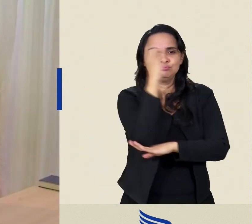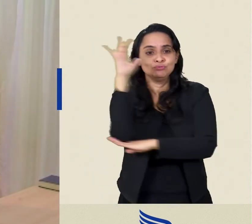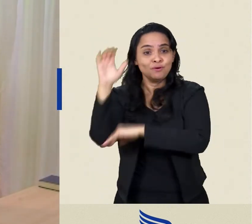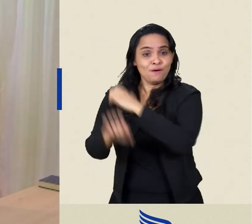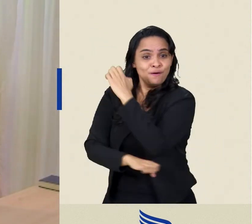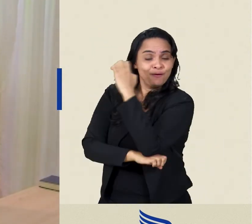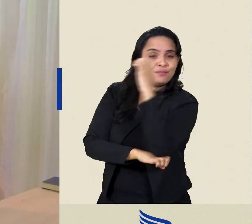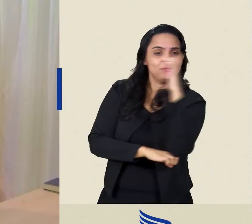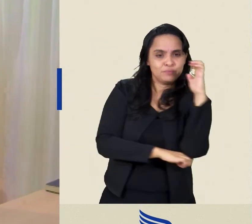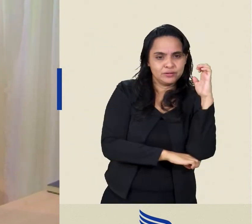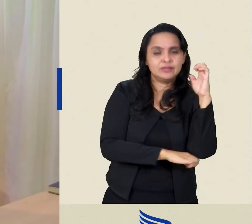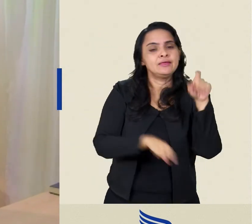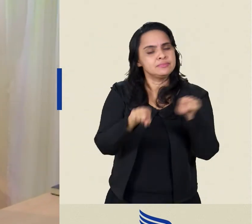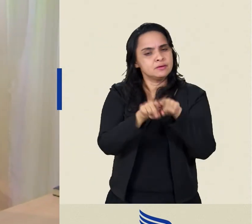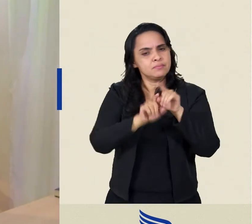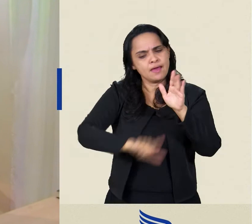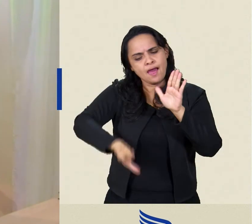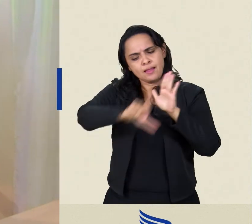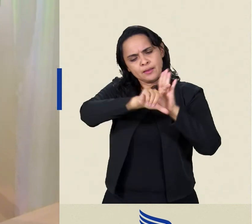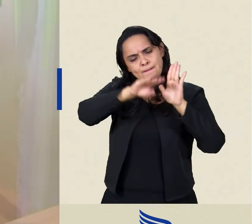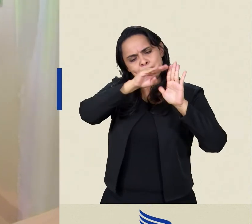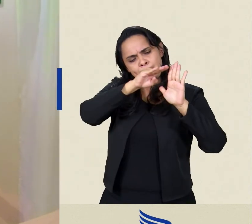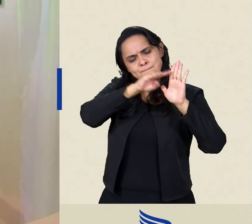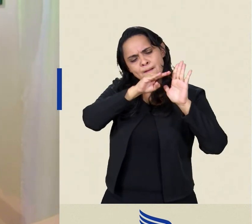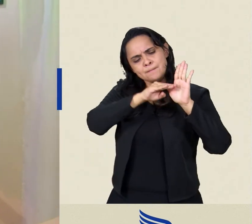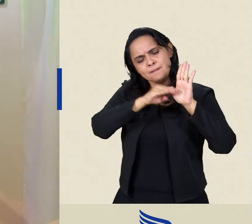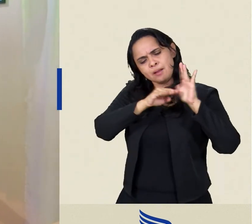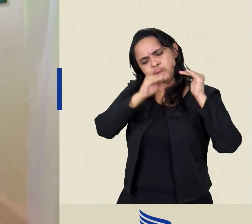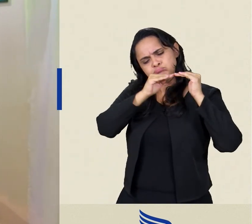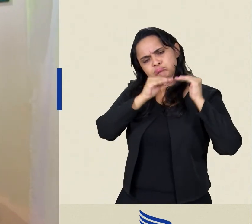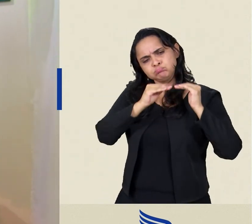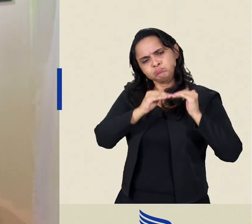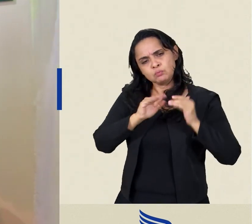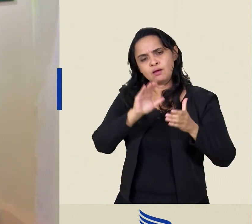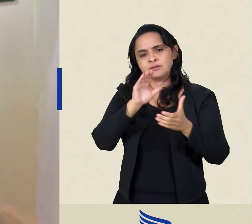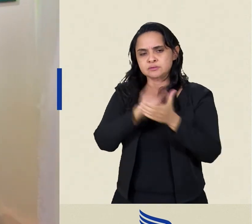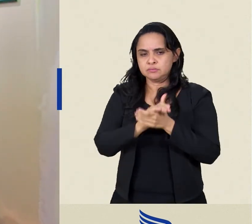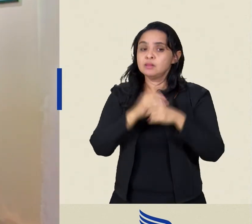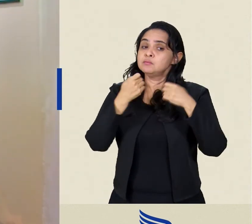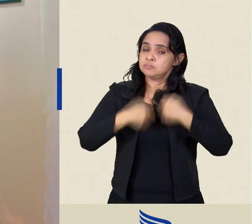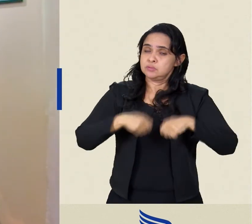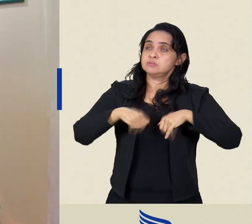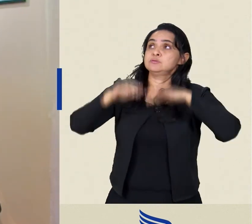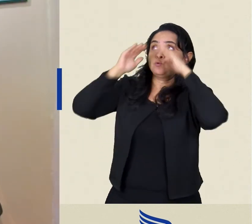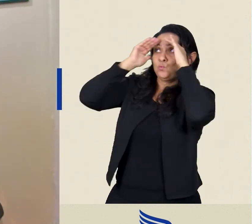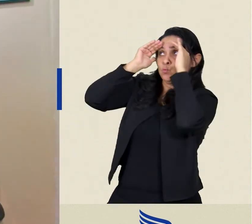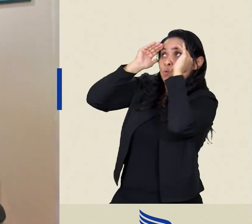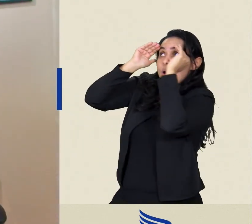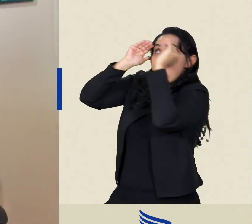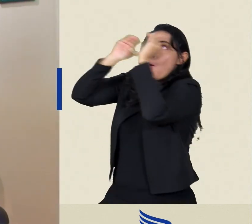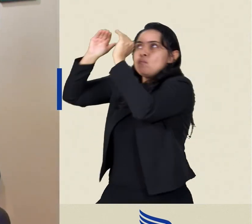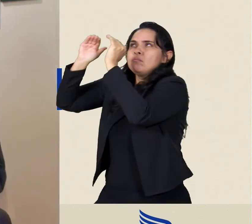referente a esta sagrada instituição devem ser observadas até o fim do tempo.